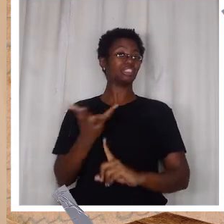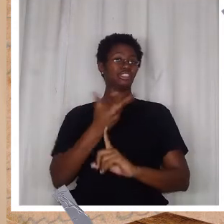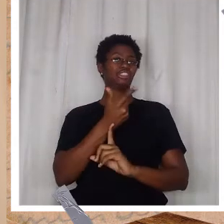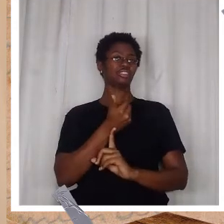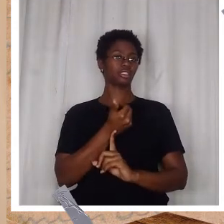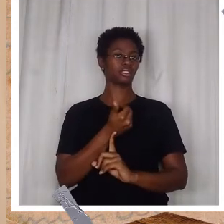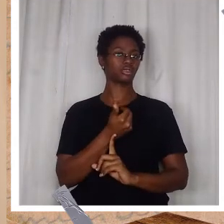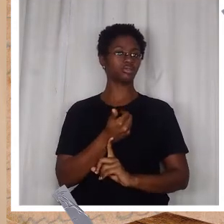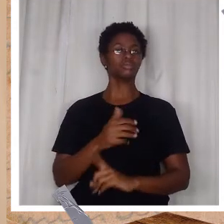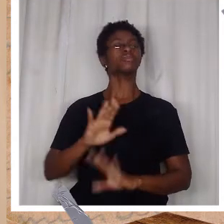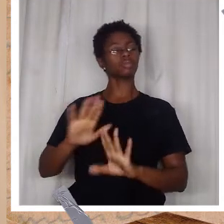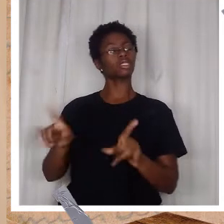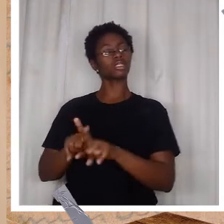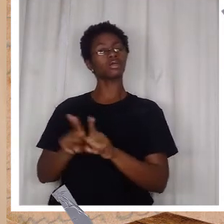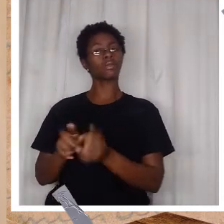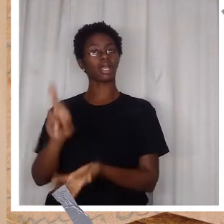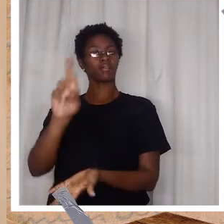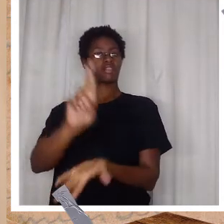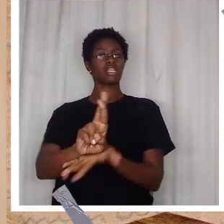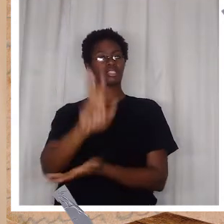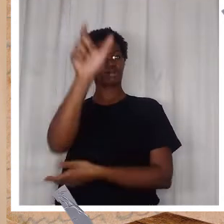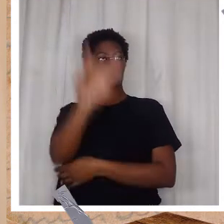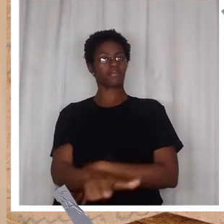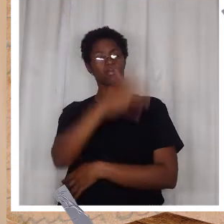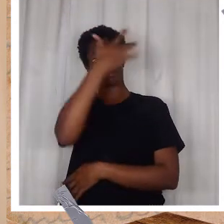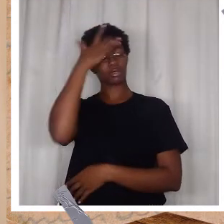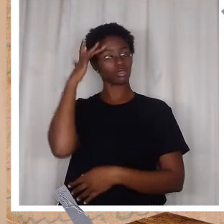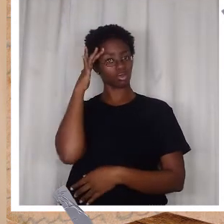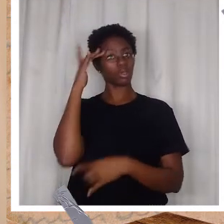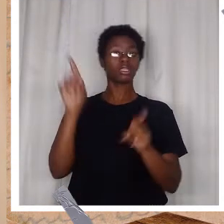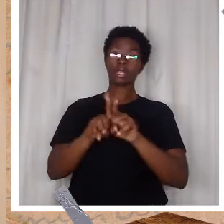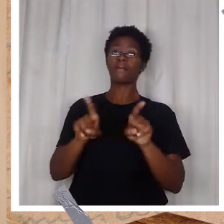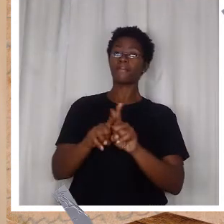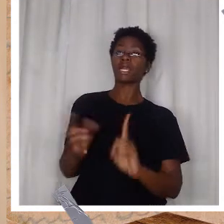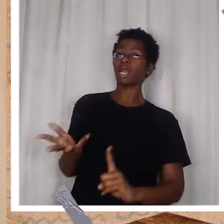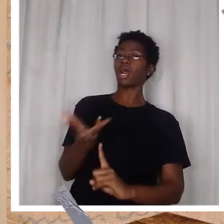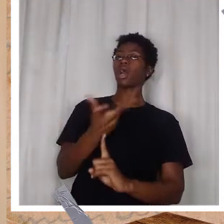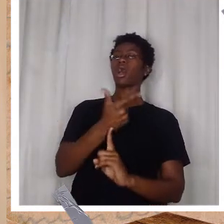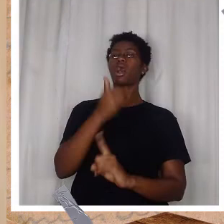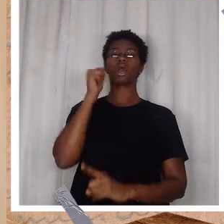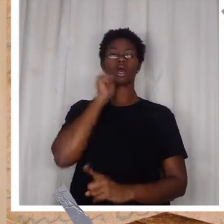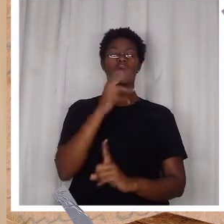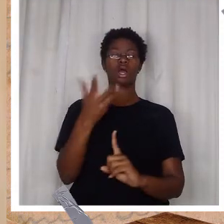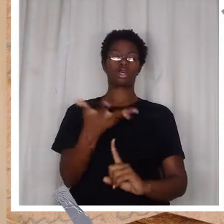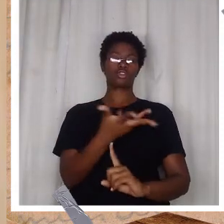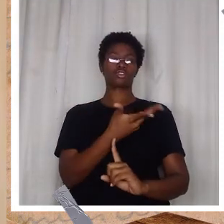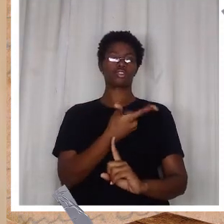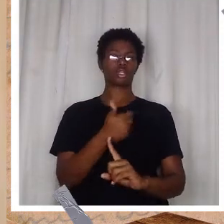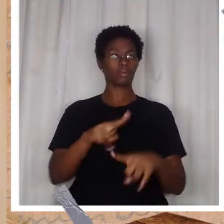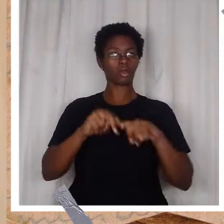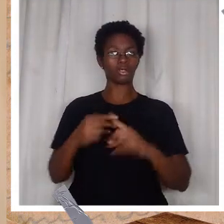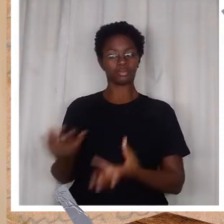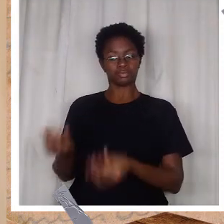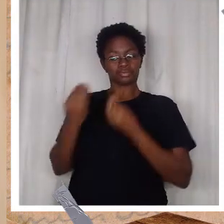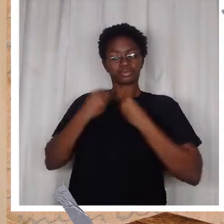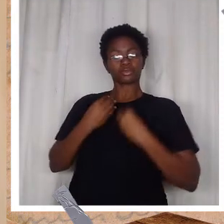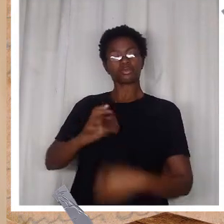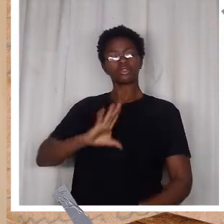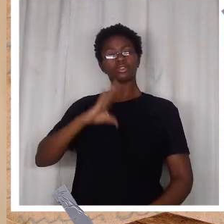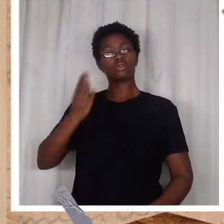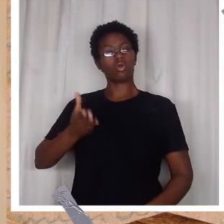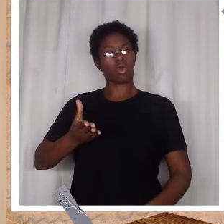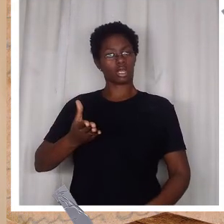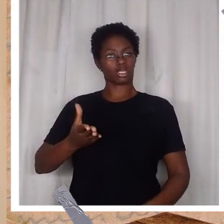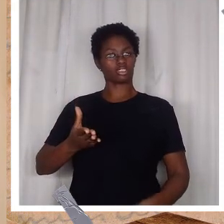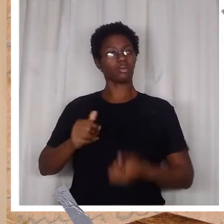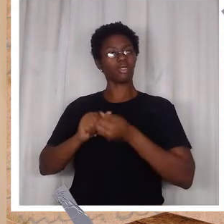referência, de ser, de pessoa, e também de artista, porque ela me deu coragem, junto com ela, de começar